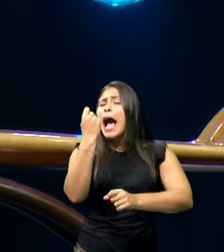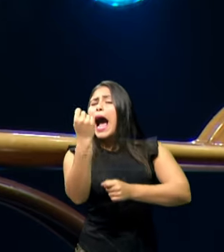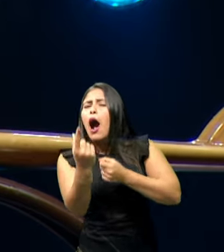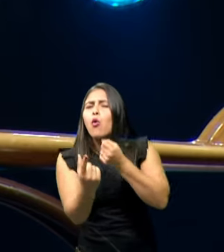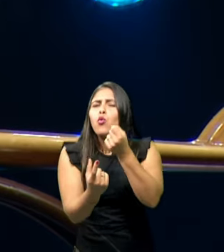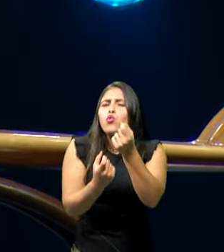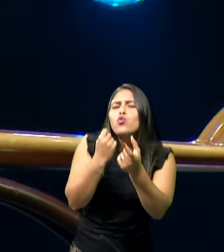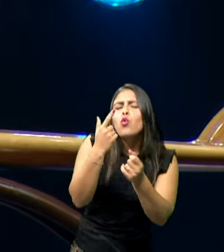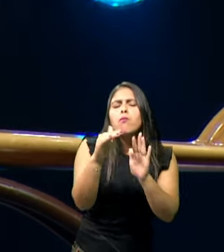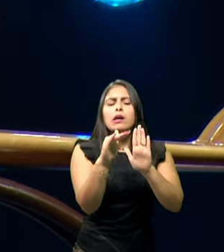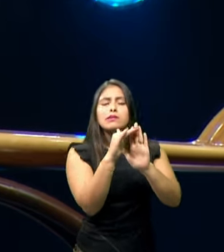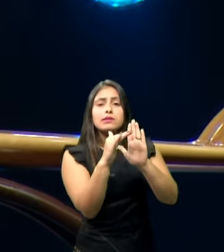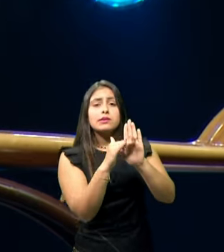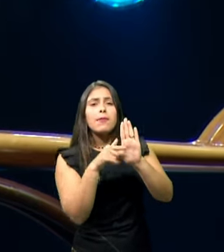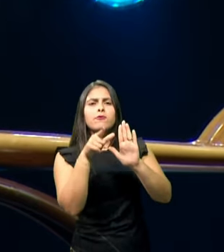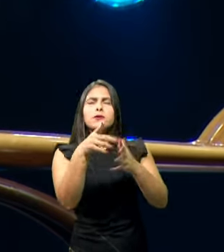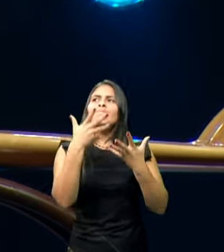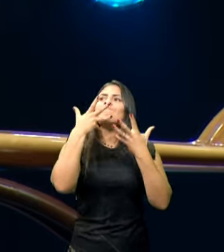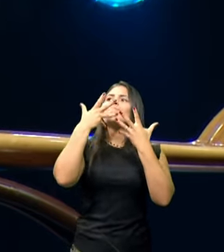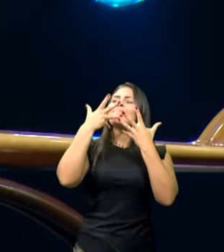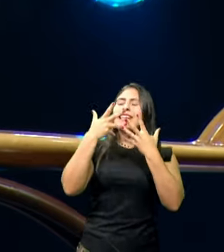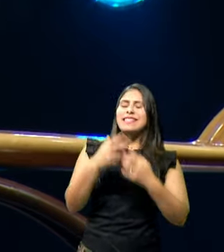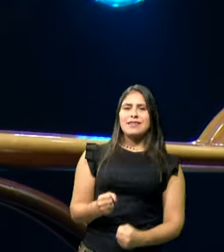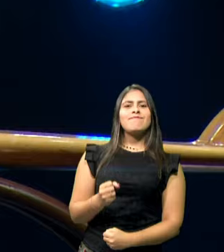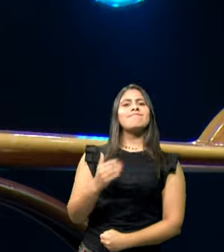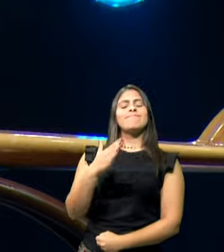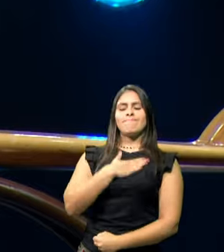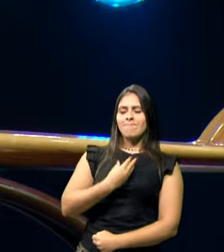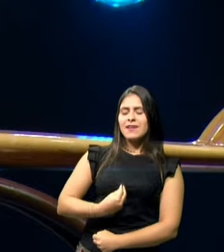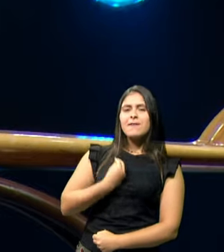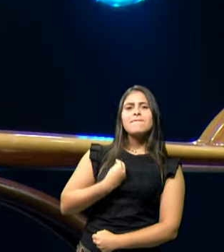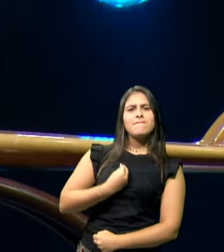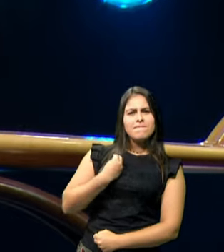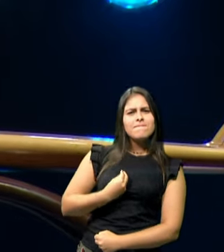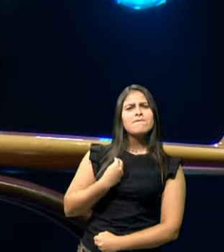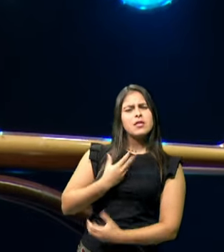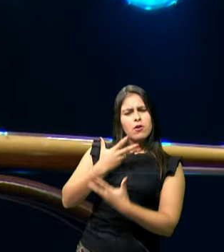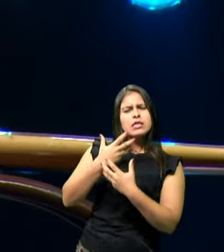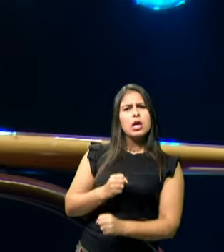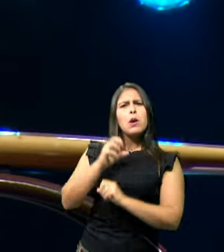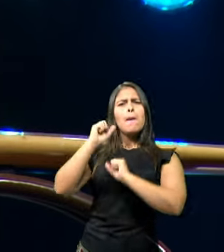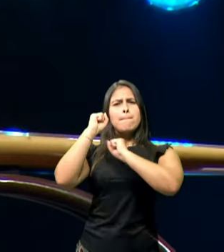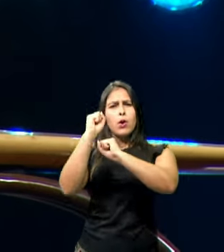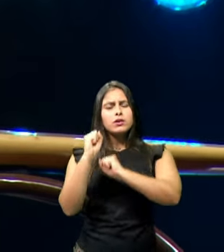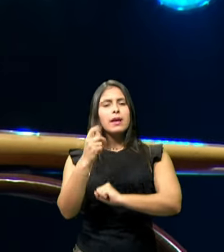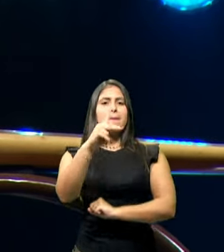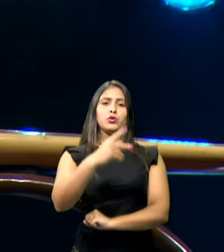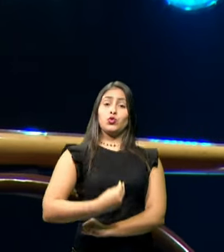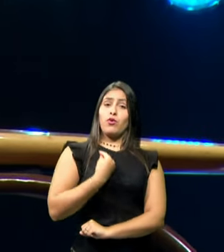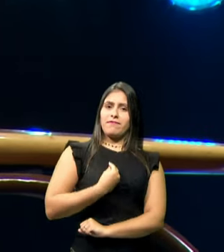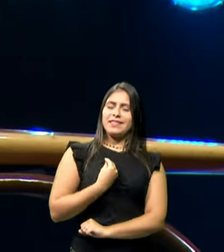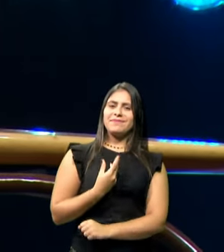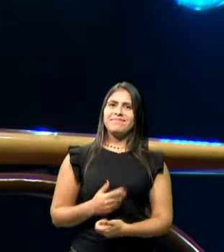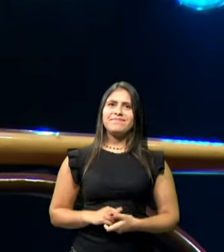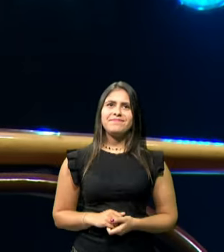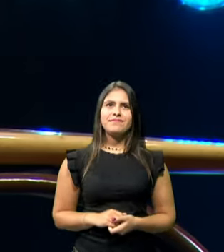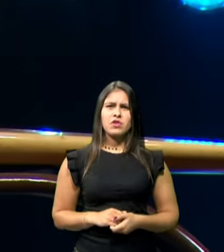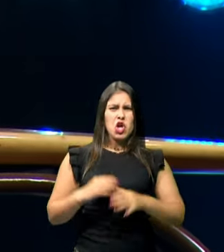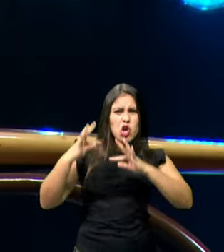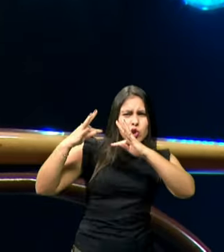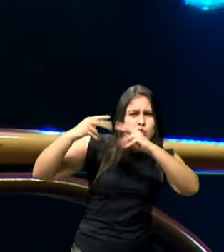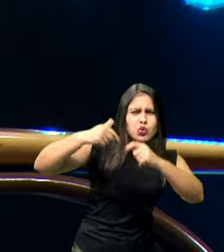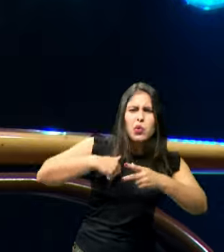palavra rema, é uma palavra revelada, é uma palavra de poder para a sua vida. Não vou dizer